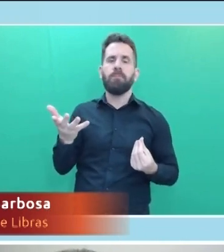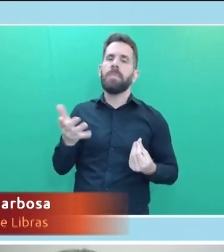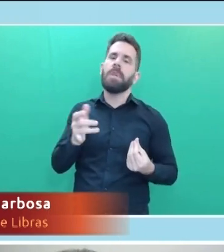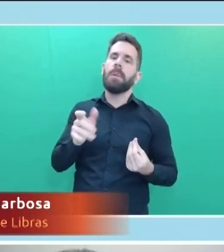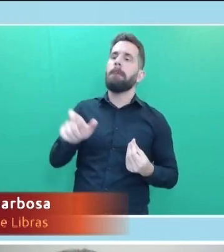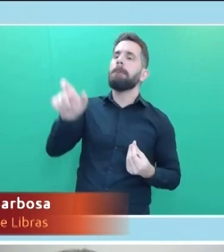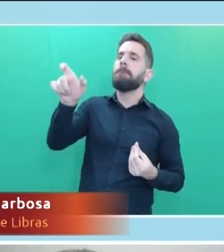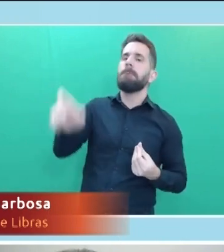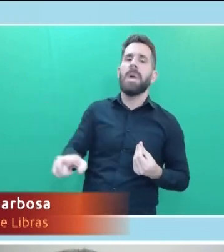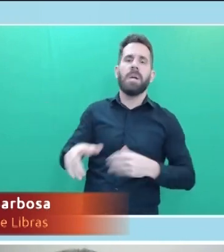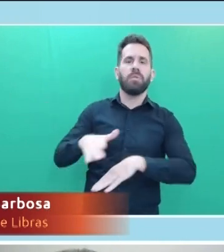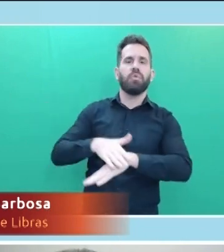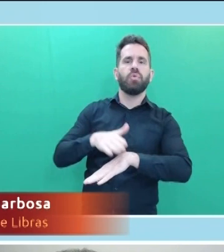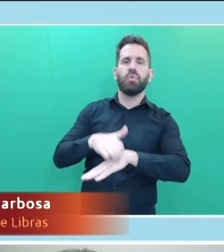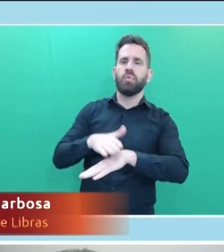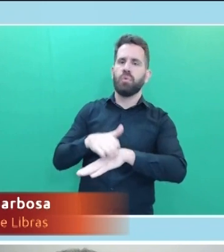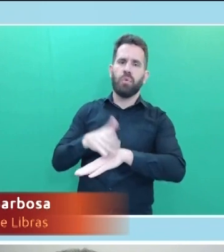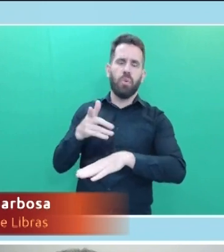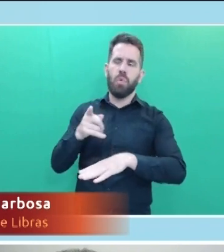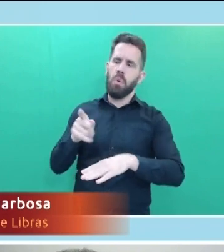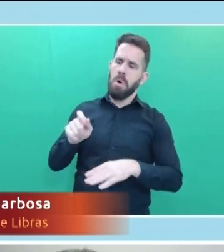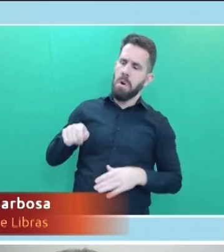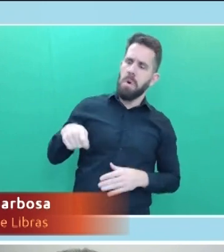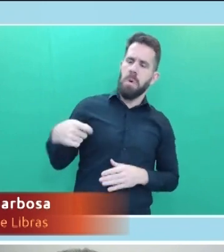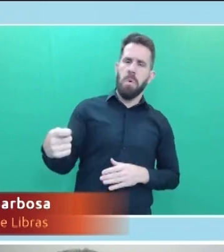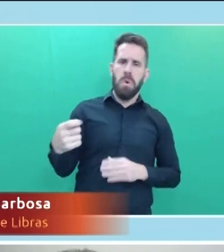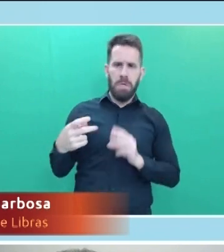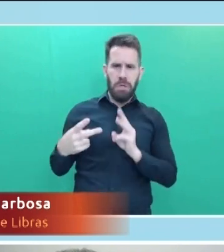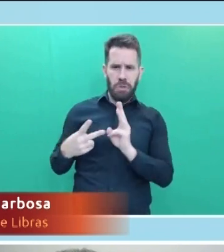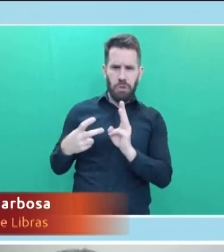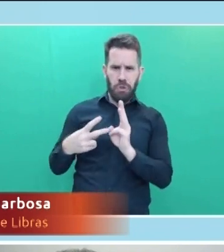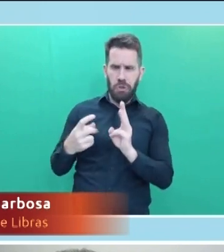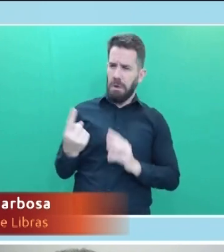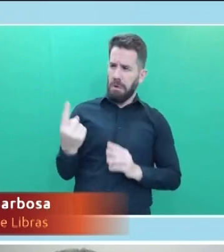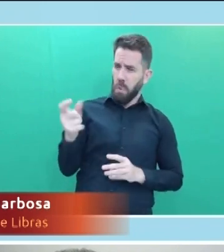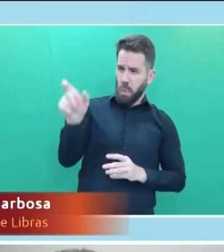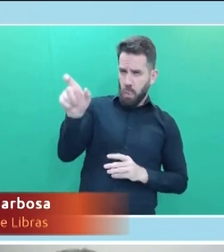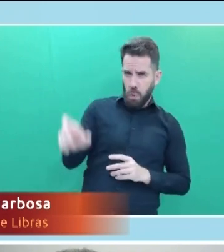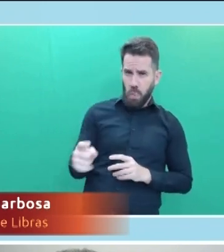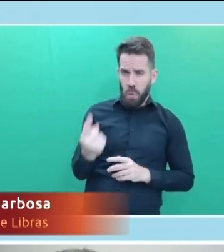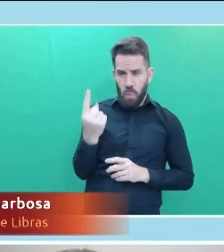fala de um determinado indivíduo que